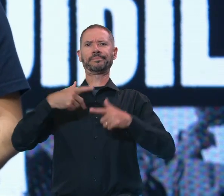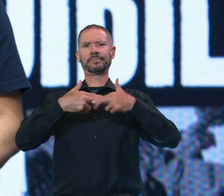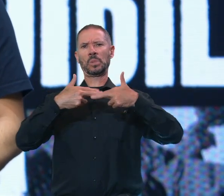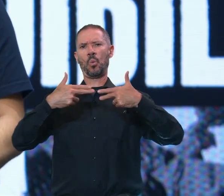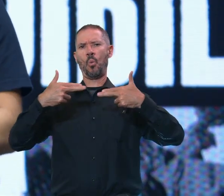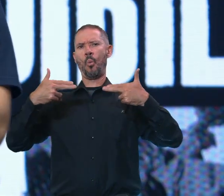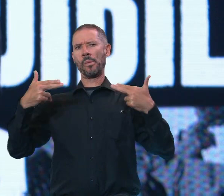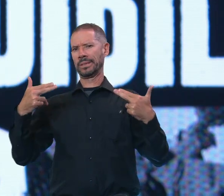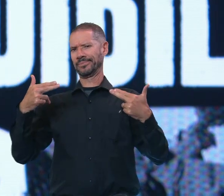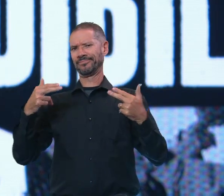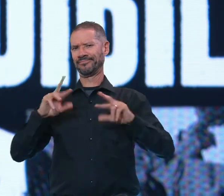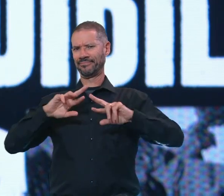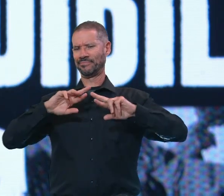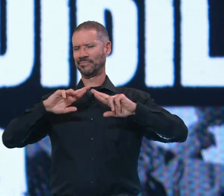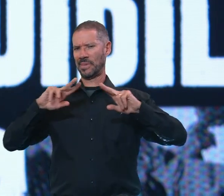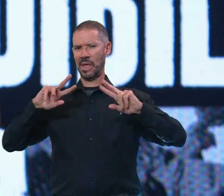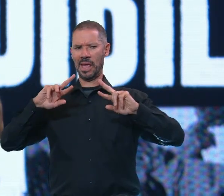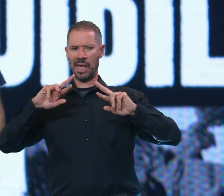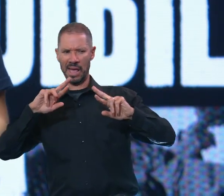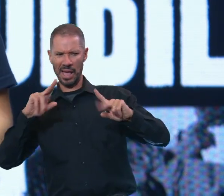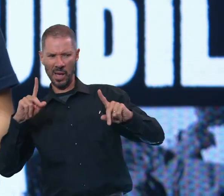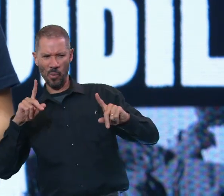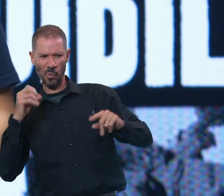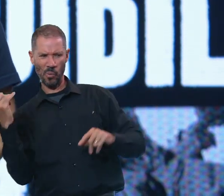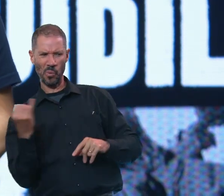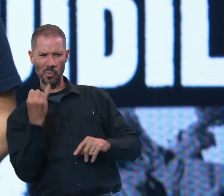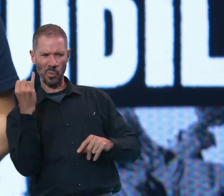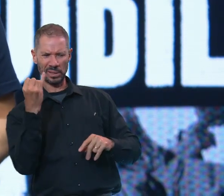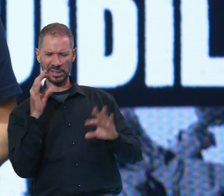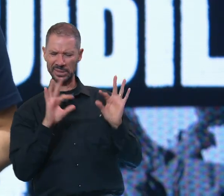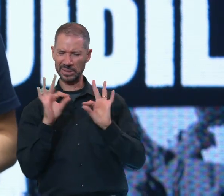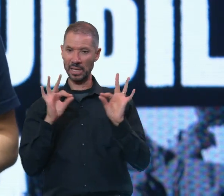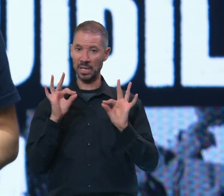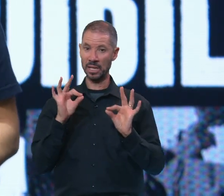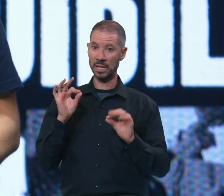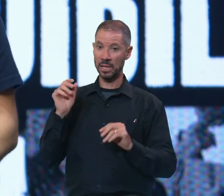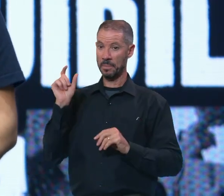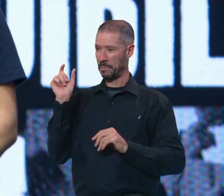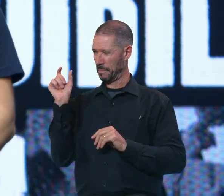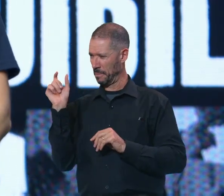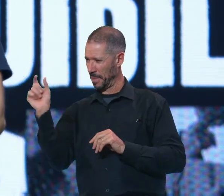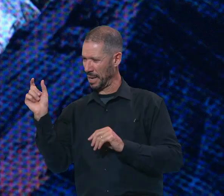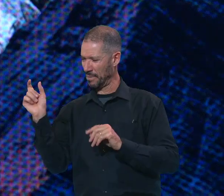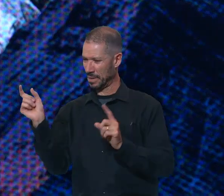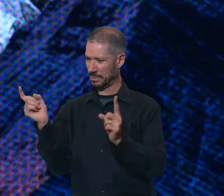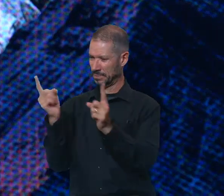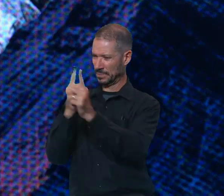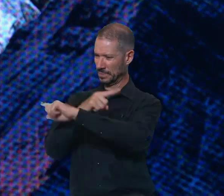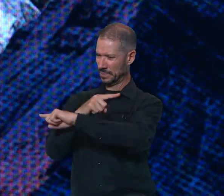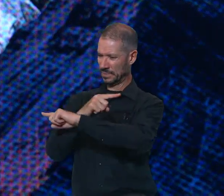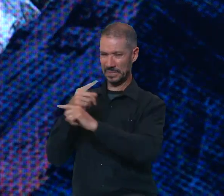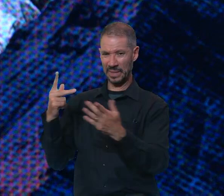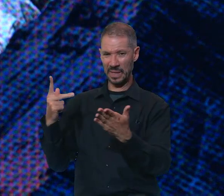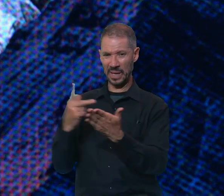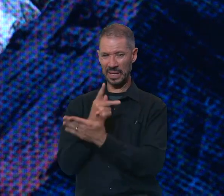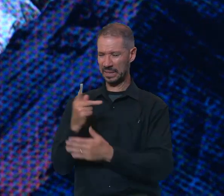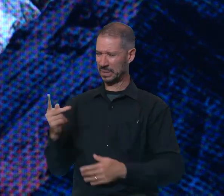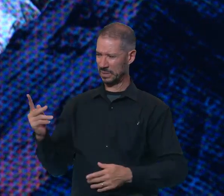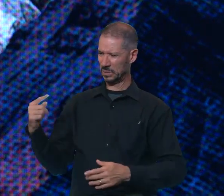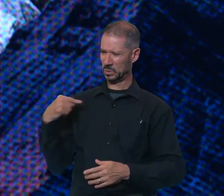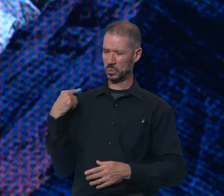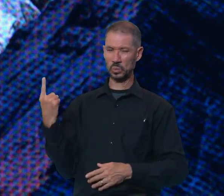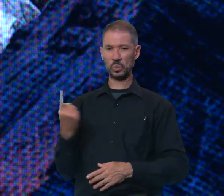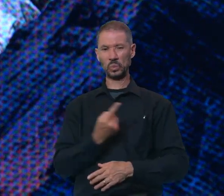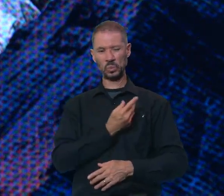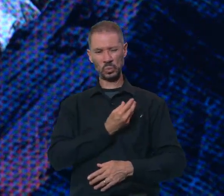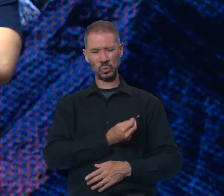que normalmente não daríamos tanta vazão assim. Palavras mal posicionadas, coisas faladas ao nosso respeito,